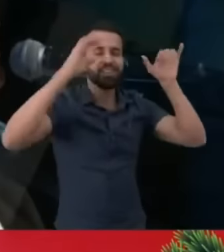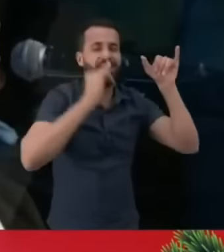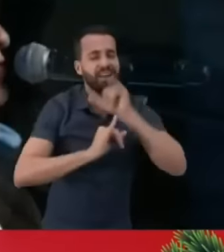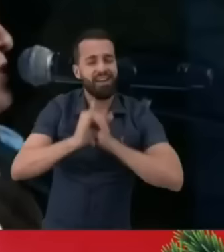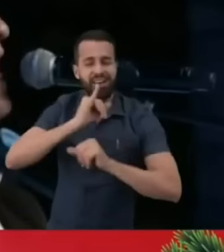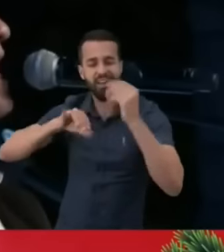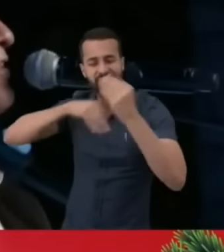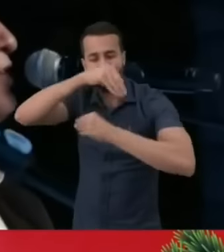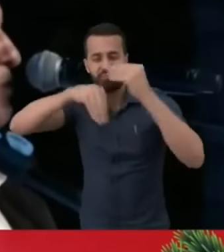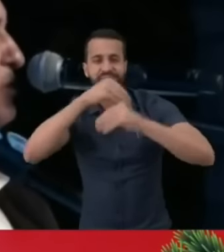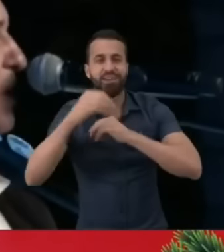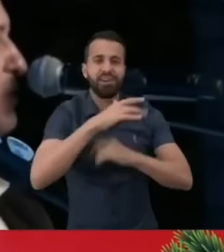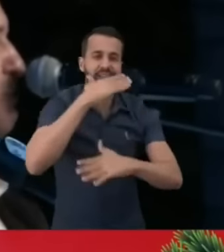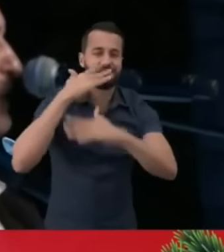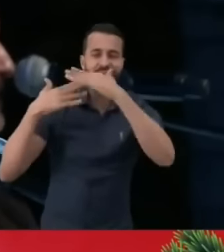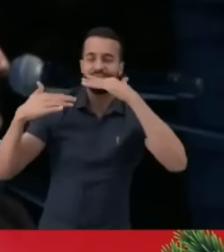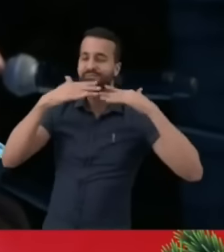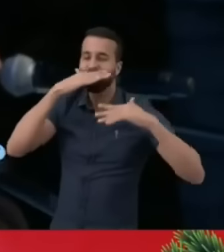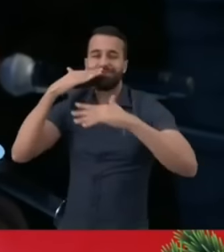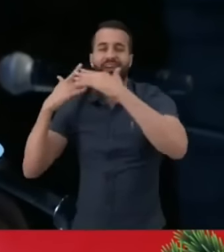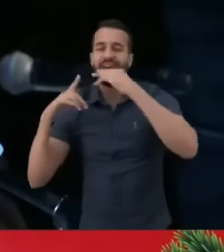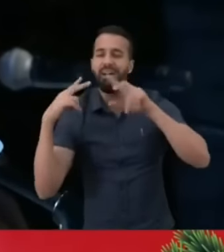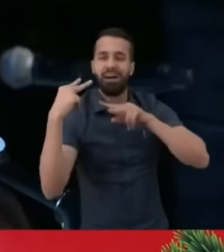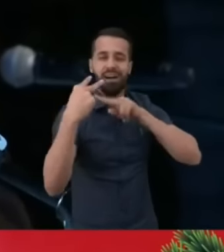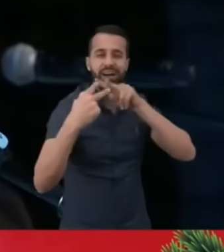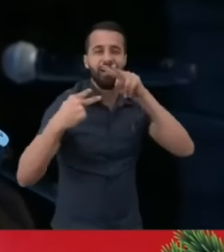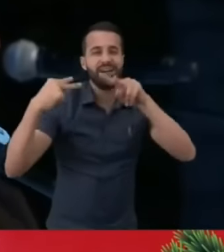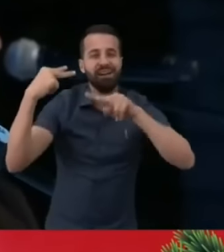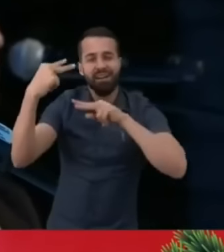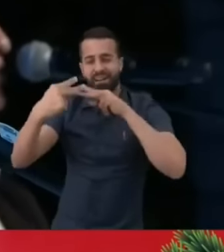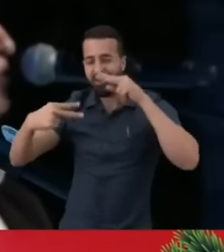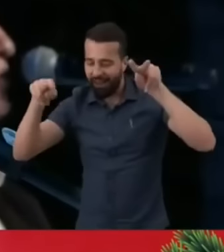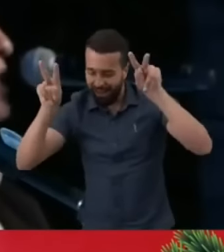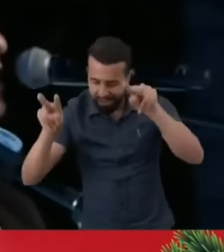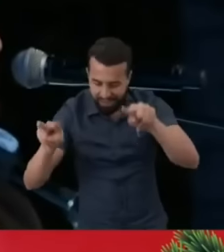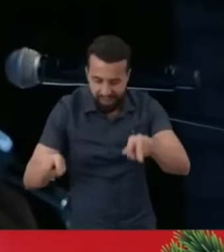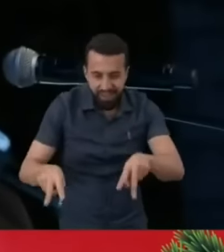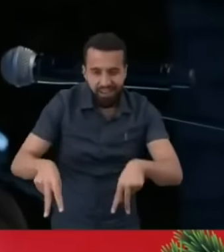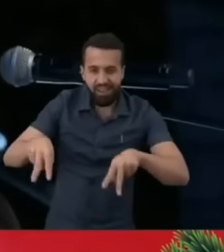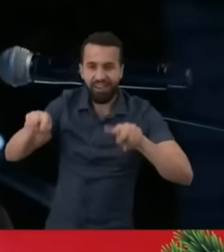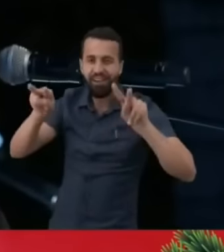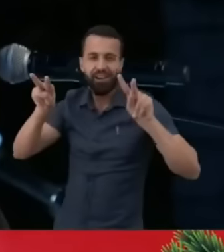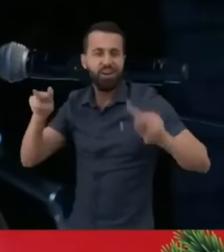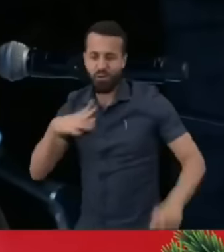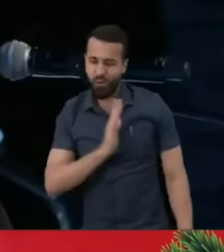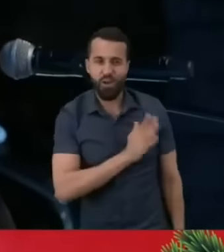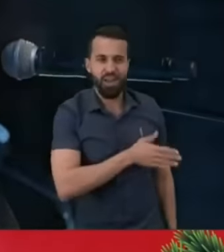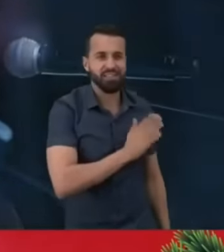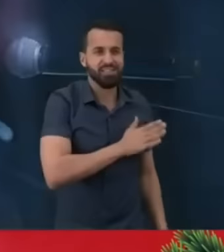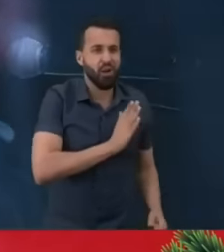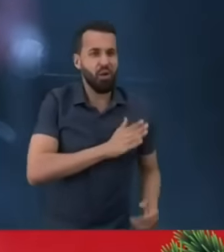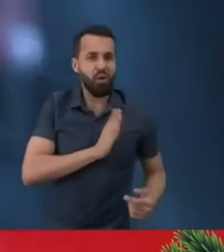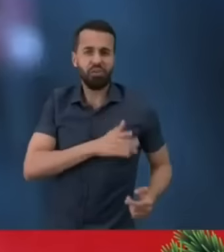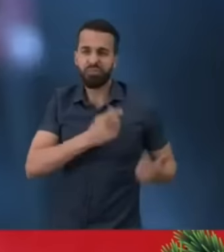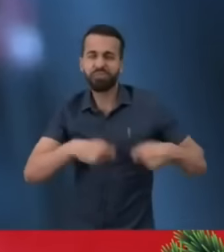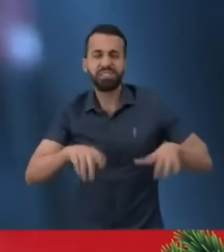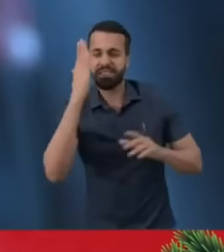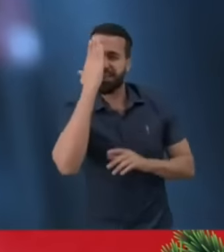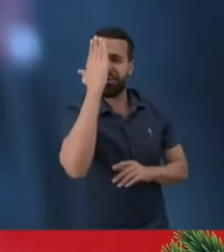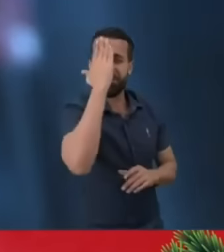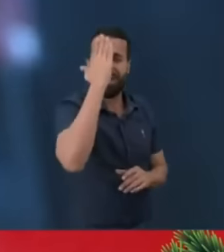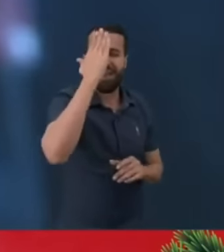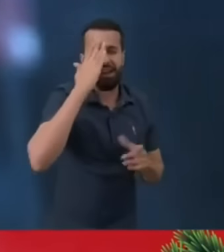Perfume misturado, meus olhos passeando no teu corpo todo. Coração nem precisa saber.